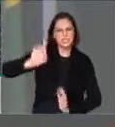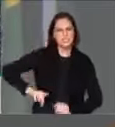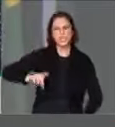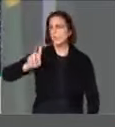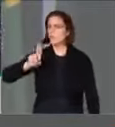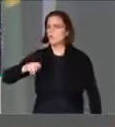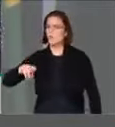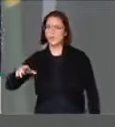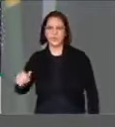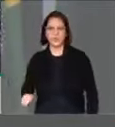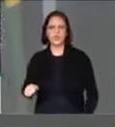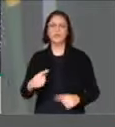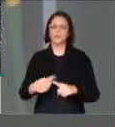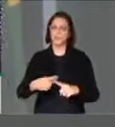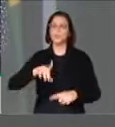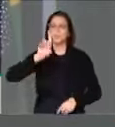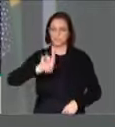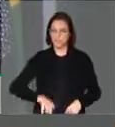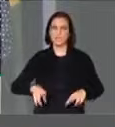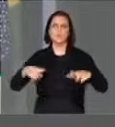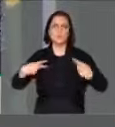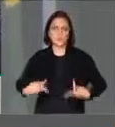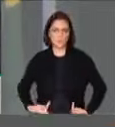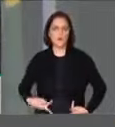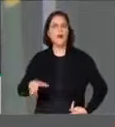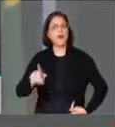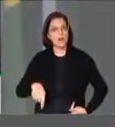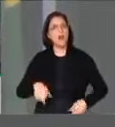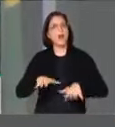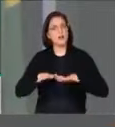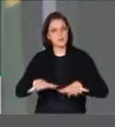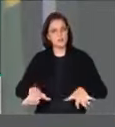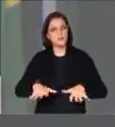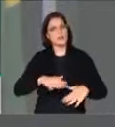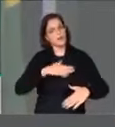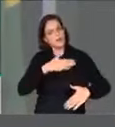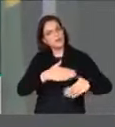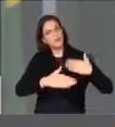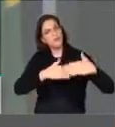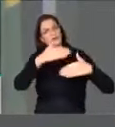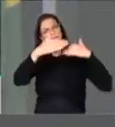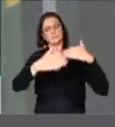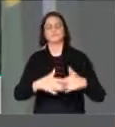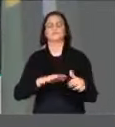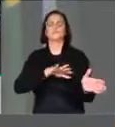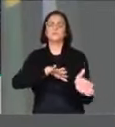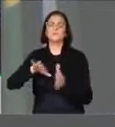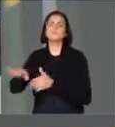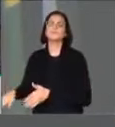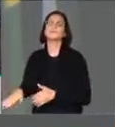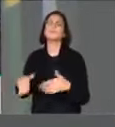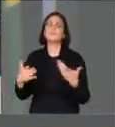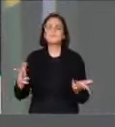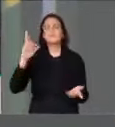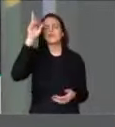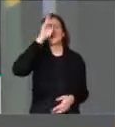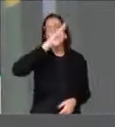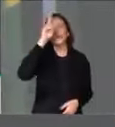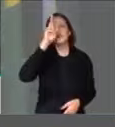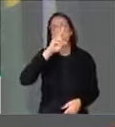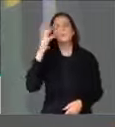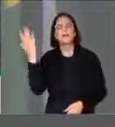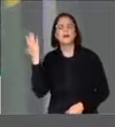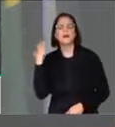lógica da progressividade. Agora, eu acho que temos que lembrar também que Stonewall se deu numa década de